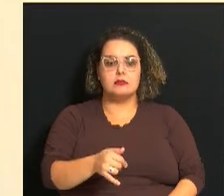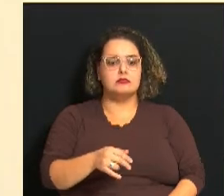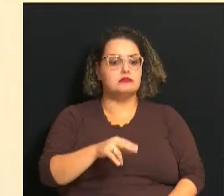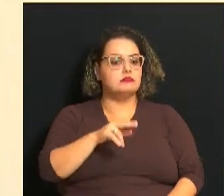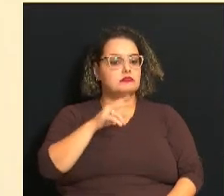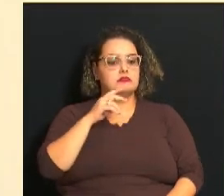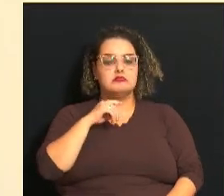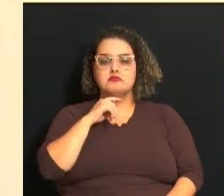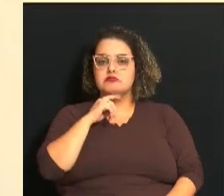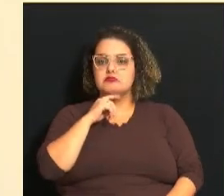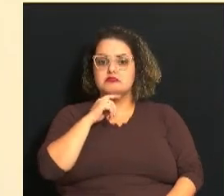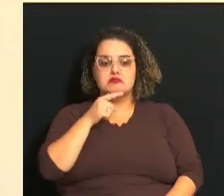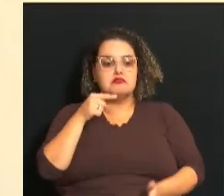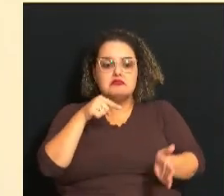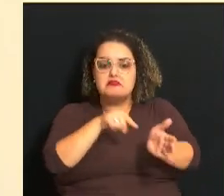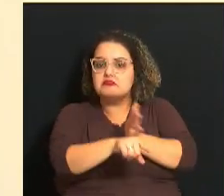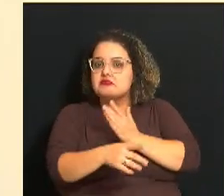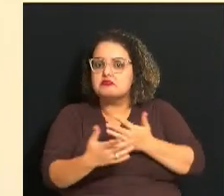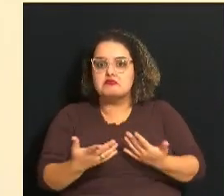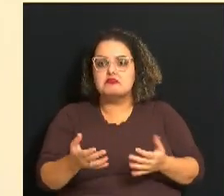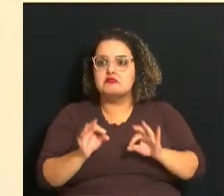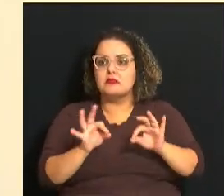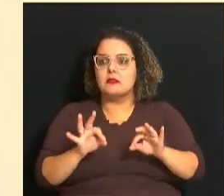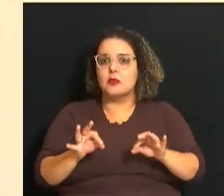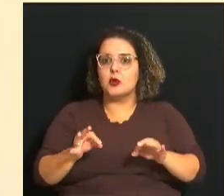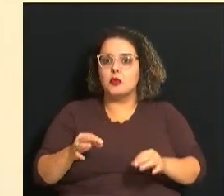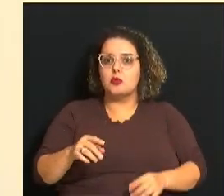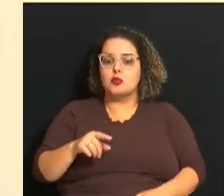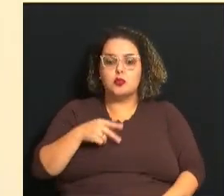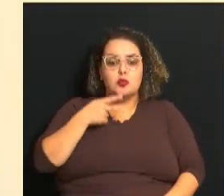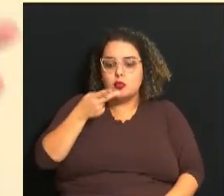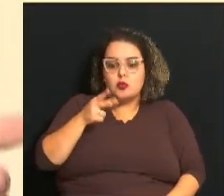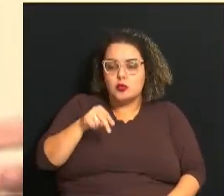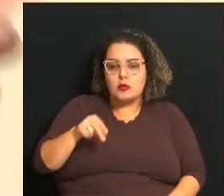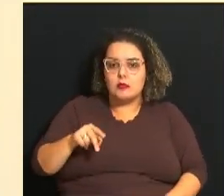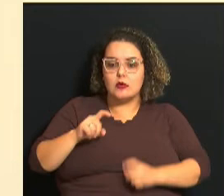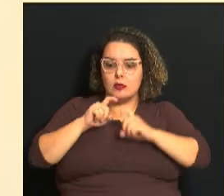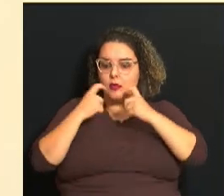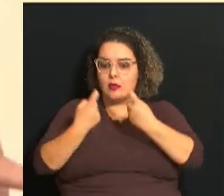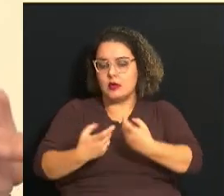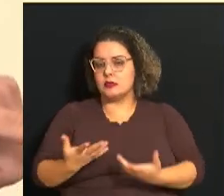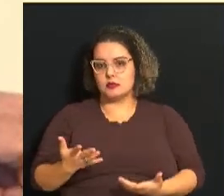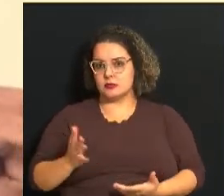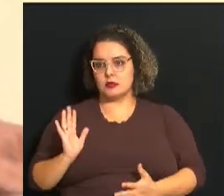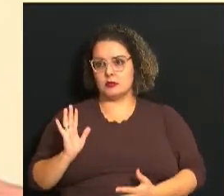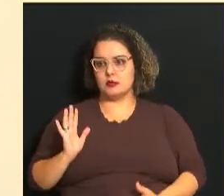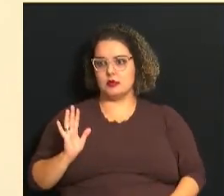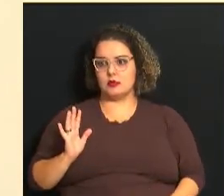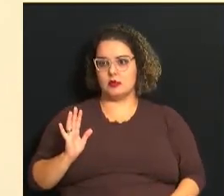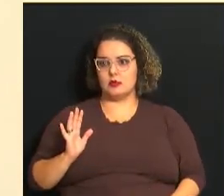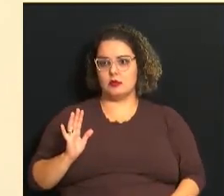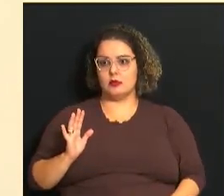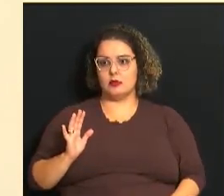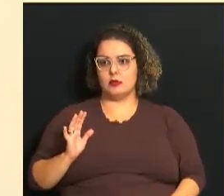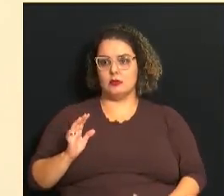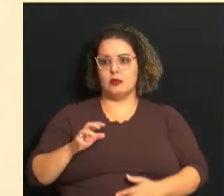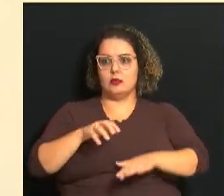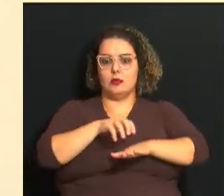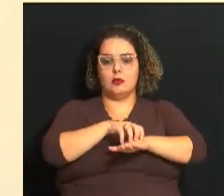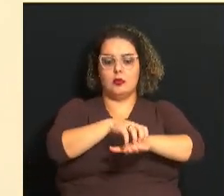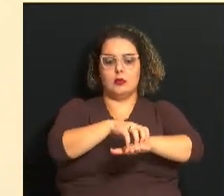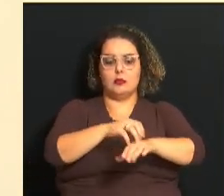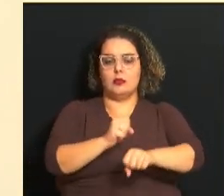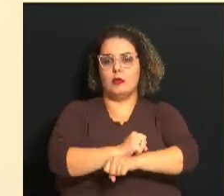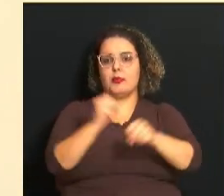Neve identidade sexual dele então é curioso que o ônibus no caso foi o Estopim